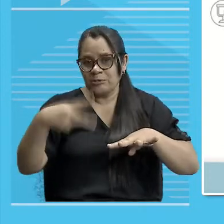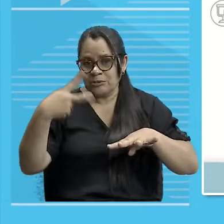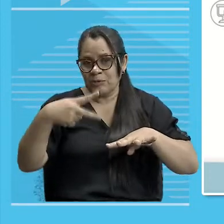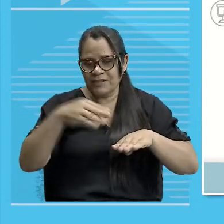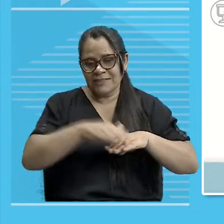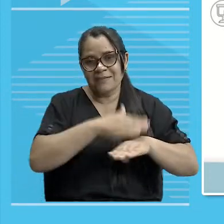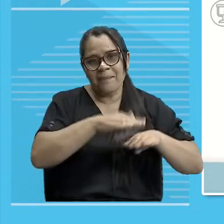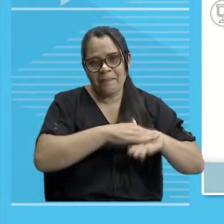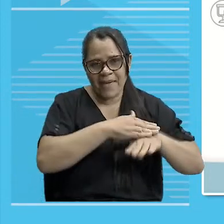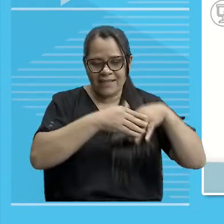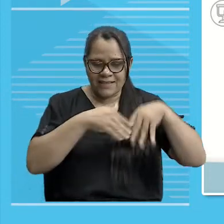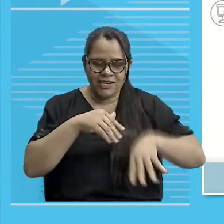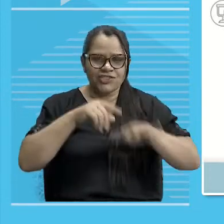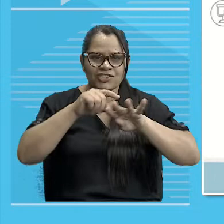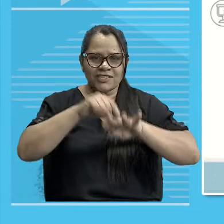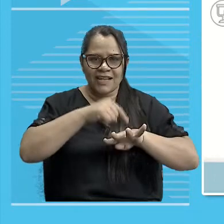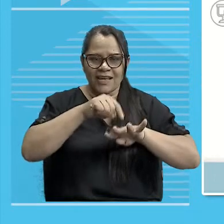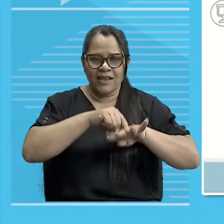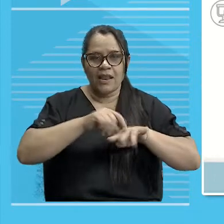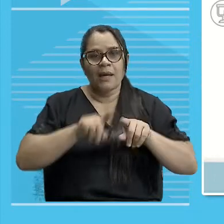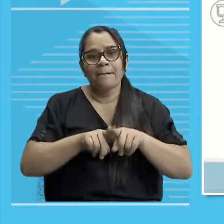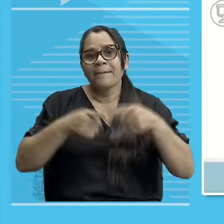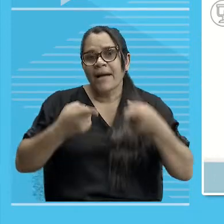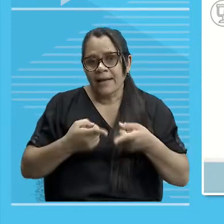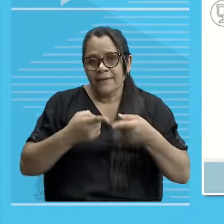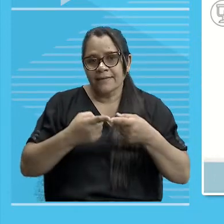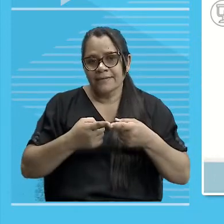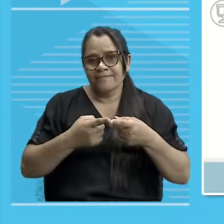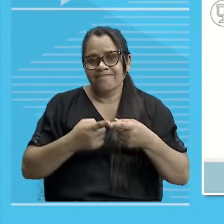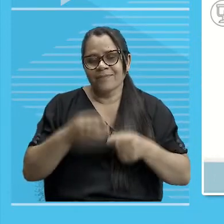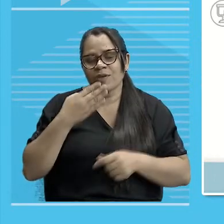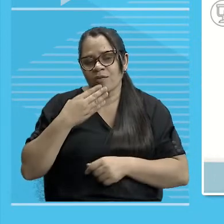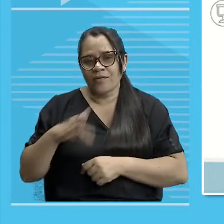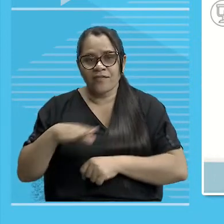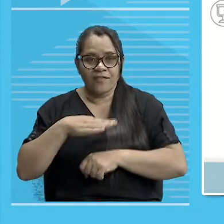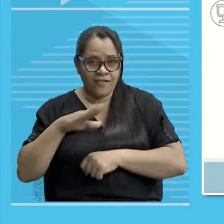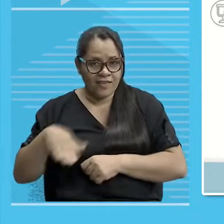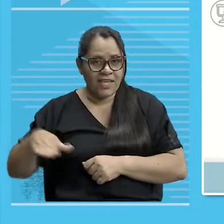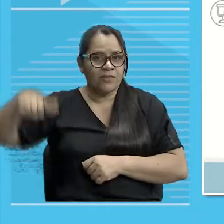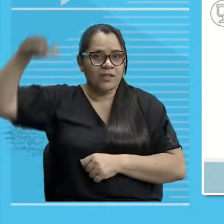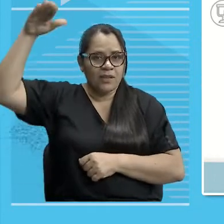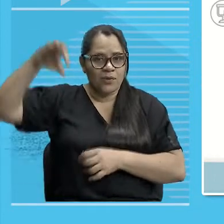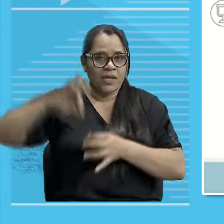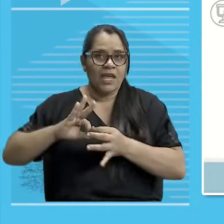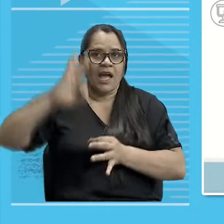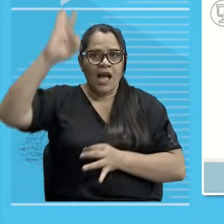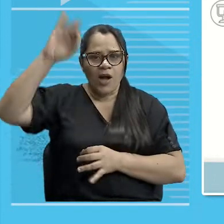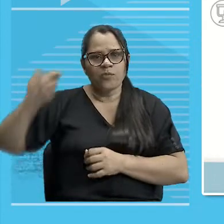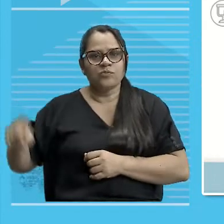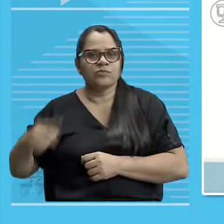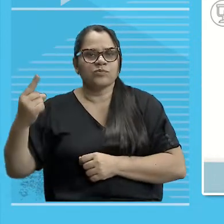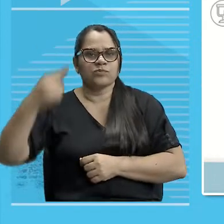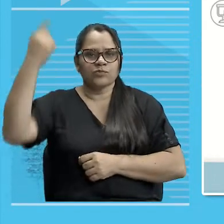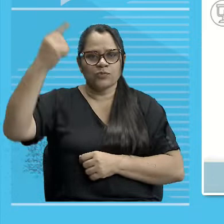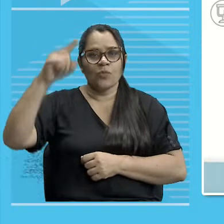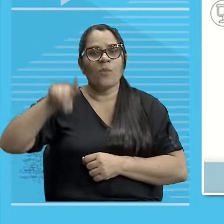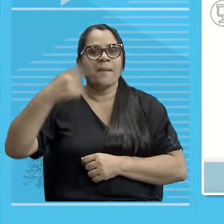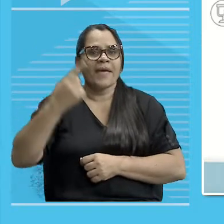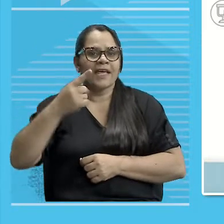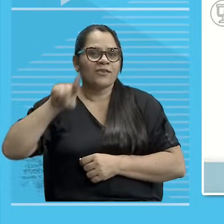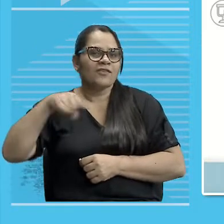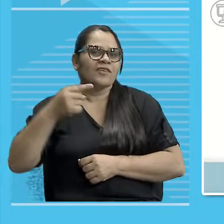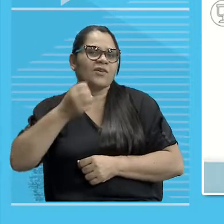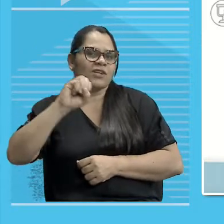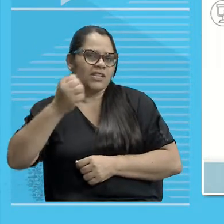Rapaz, o que é isso? Mas também eu me tenho 1,82 m. Tinha. Aí o pé é grande. Bom,